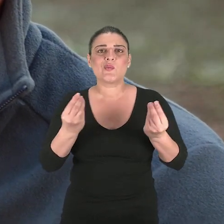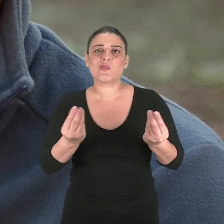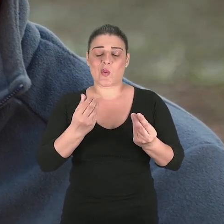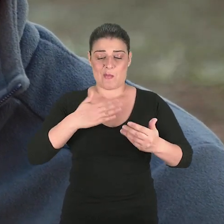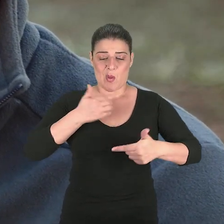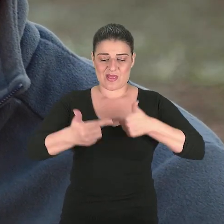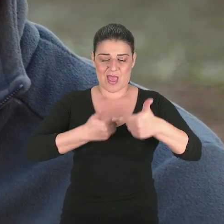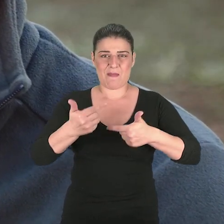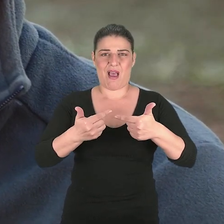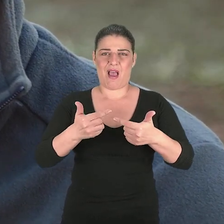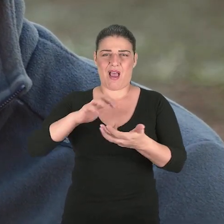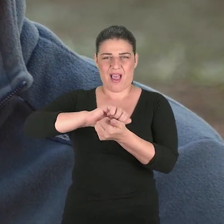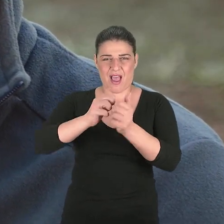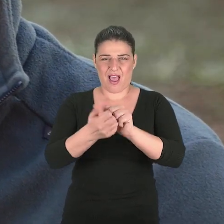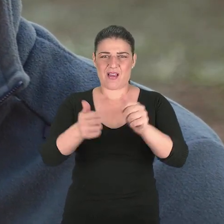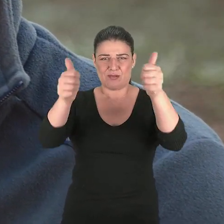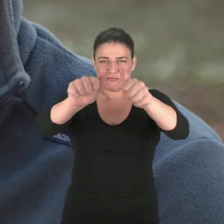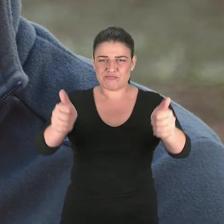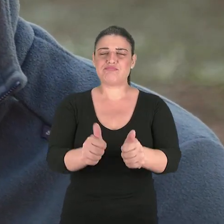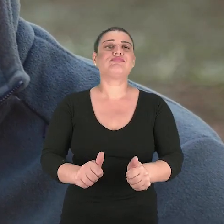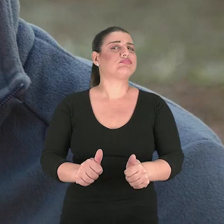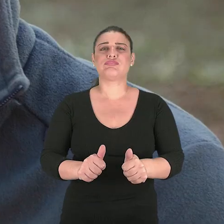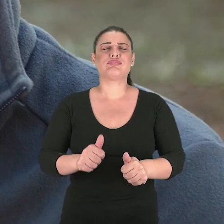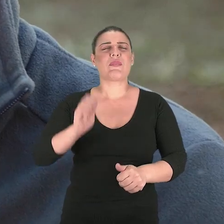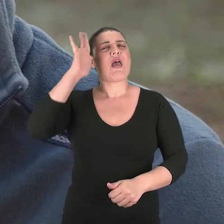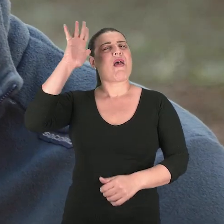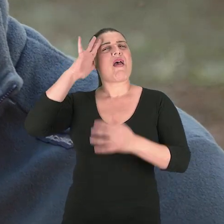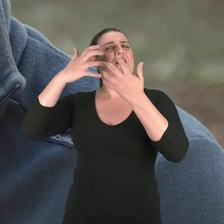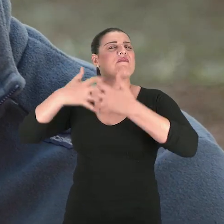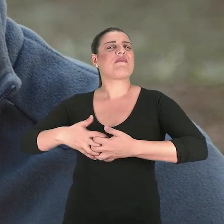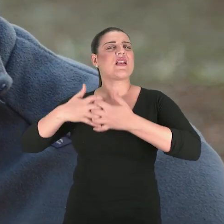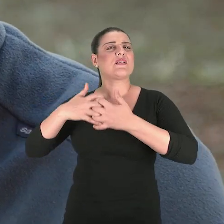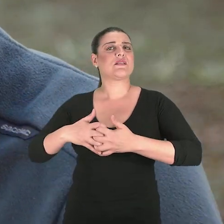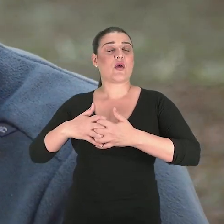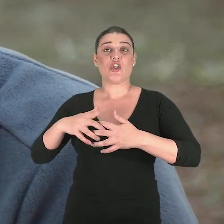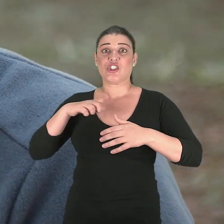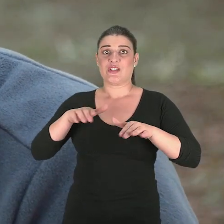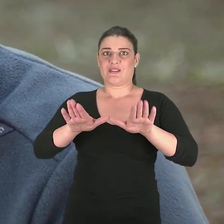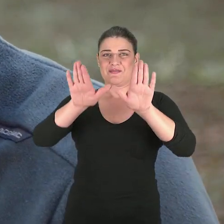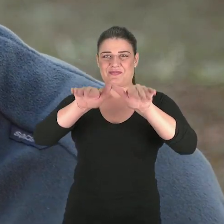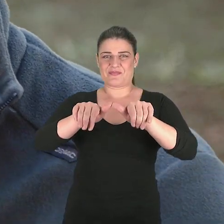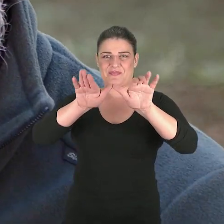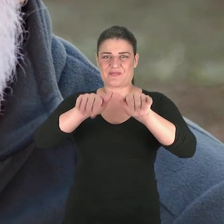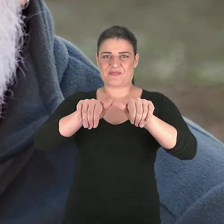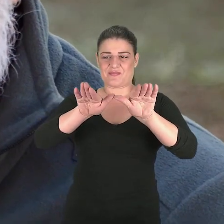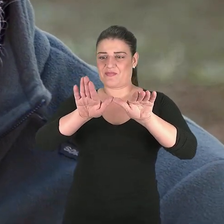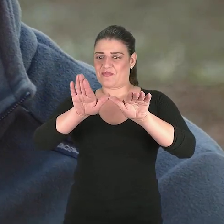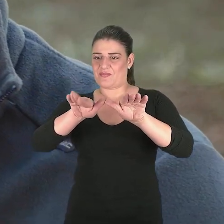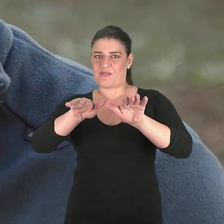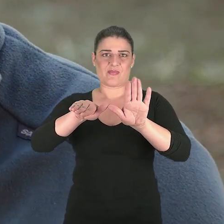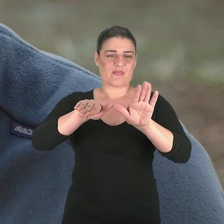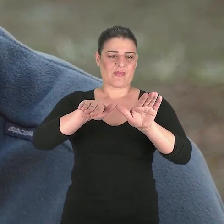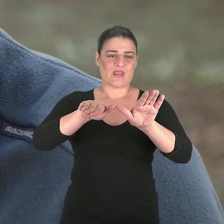meu trabalho é um pouco a reflexão sobre a asa esquerda e a asa direita